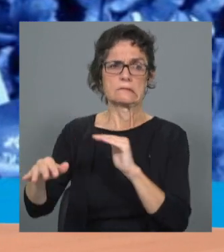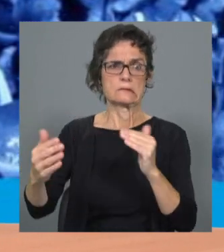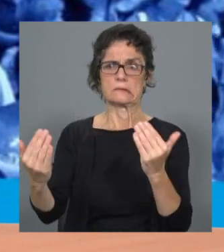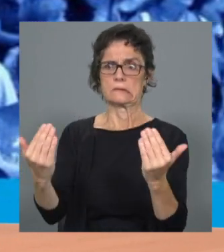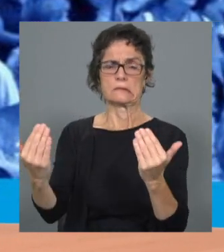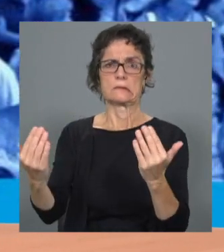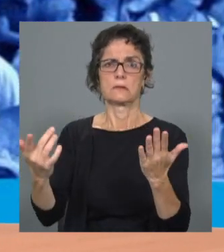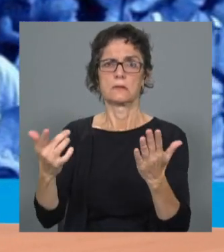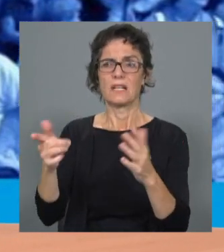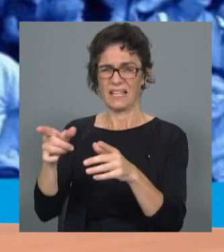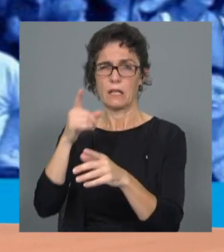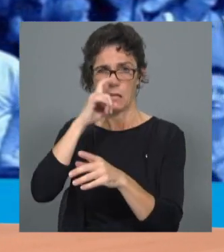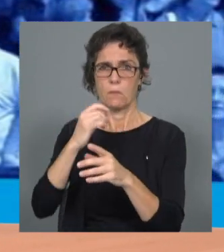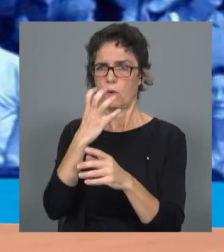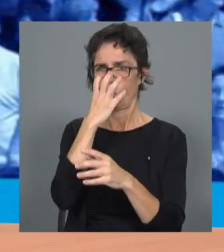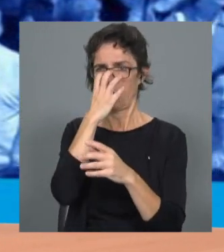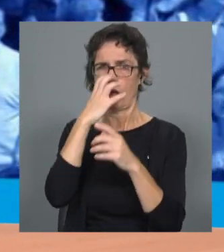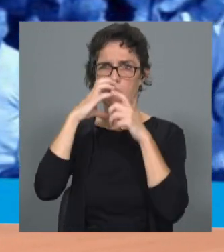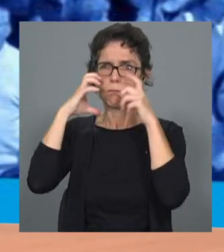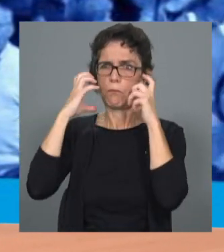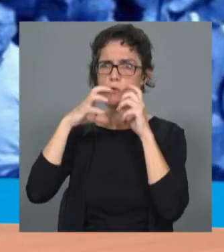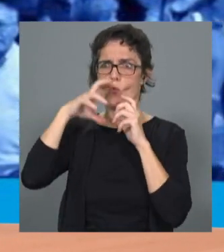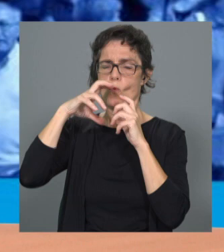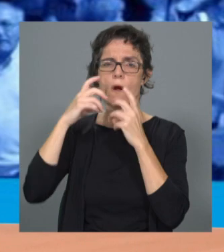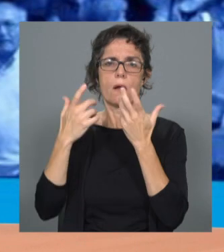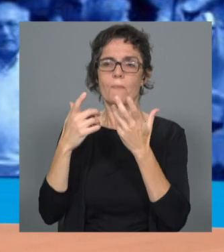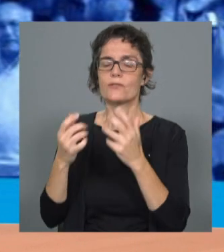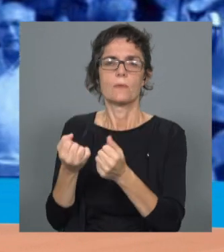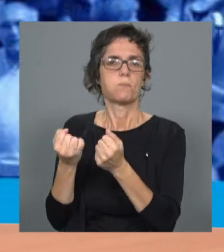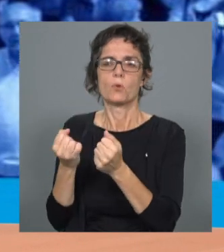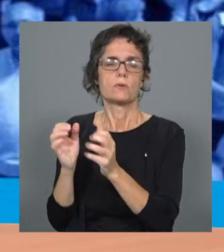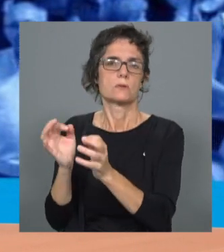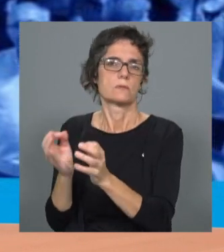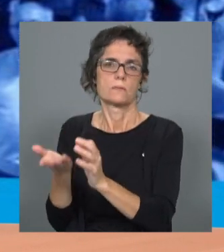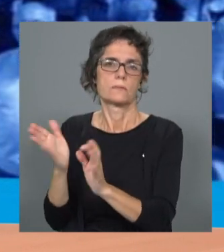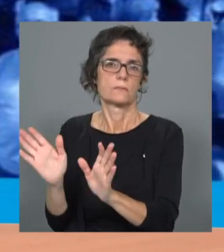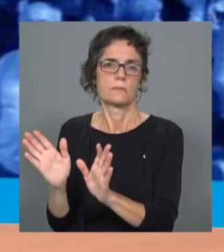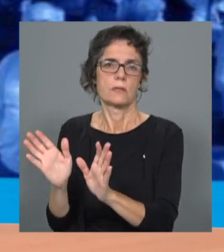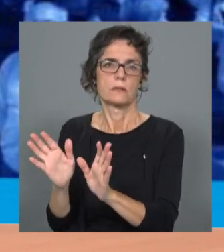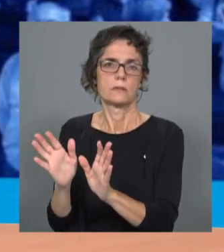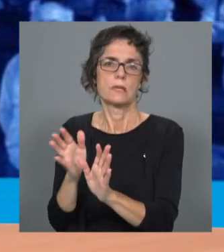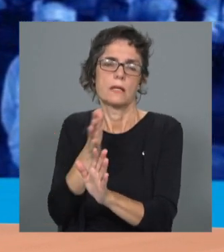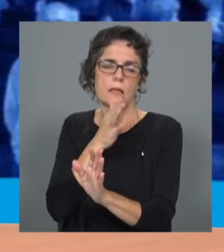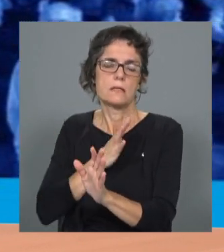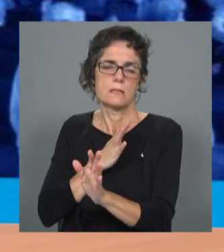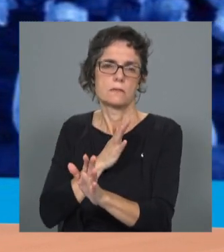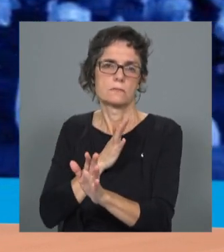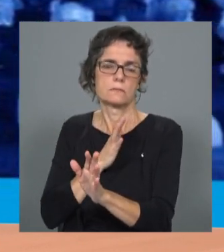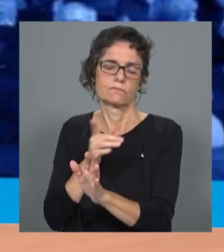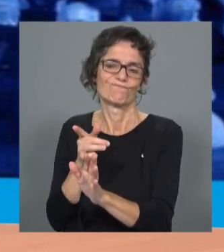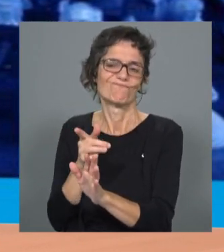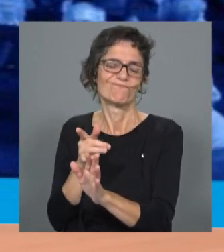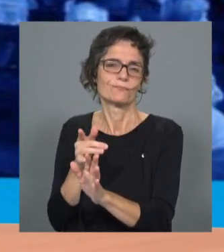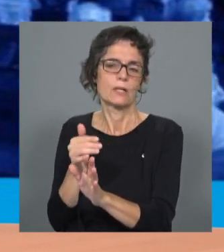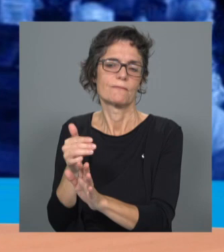máscara de alto débito, mas que já não iam fazer mais nada porque não adiantava. deram a entender que o meu pai estava